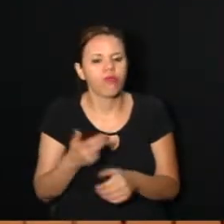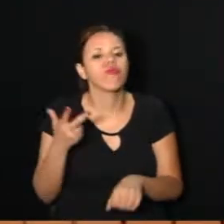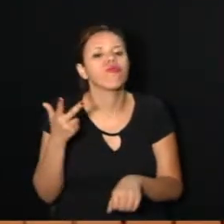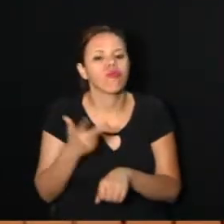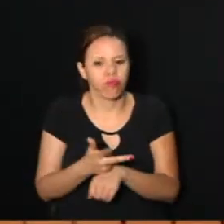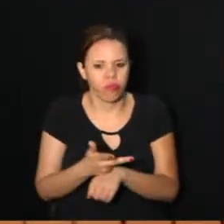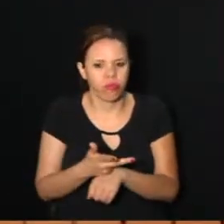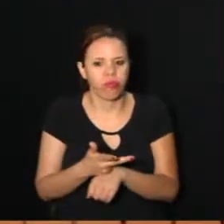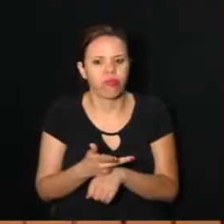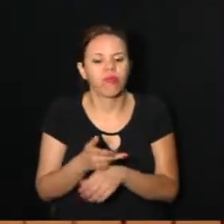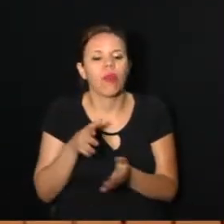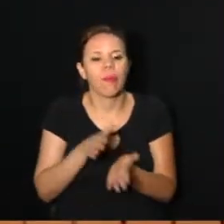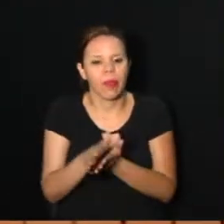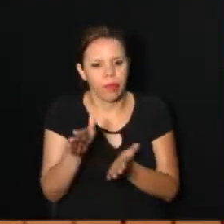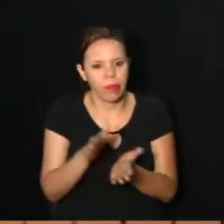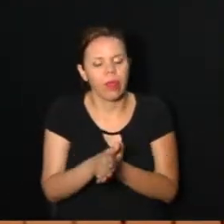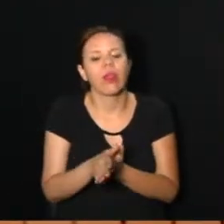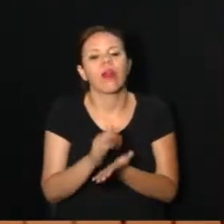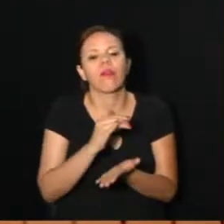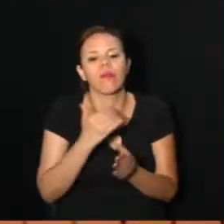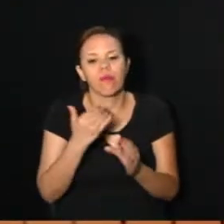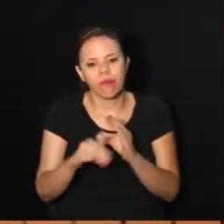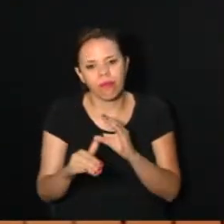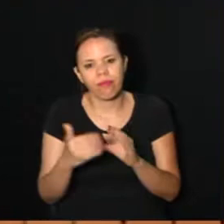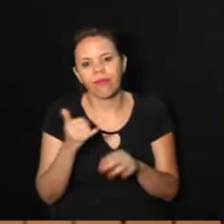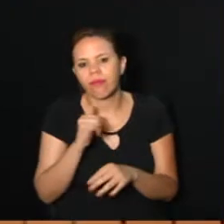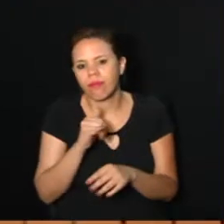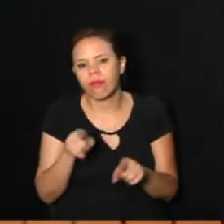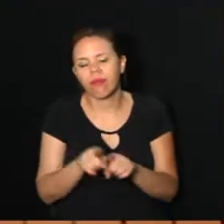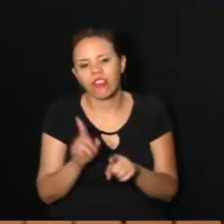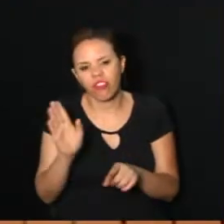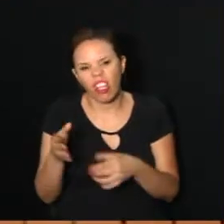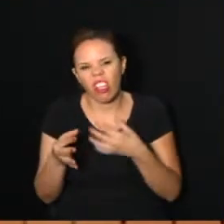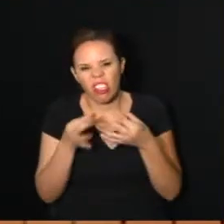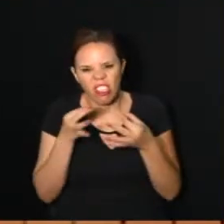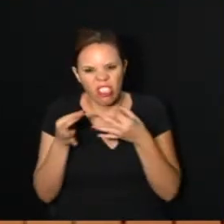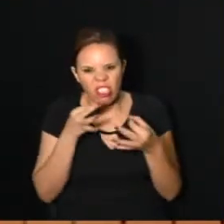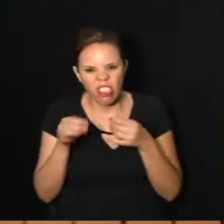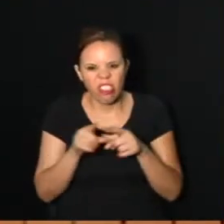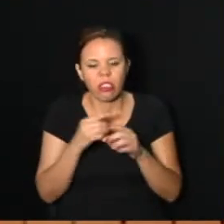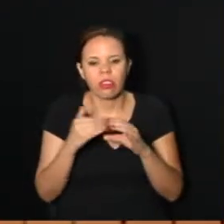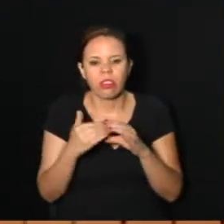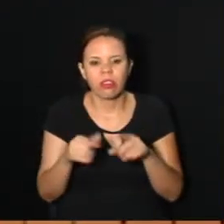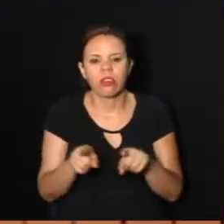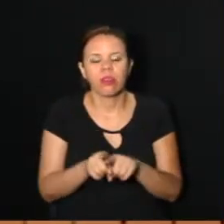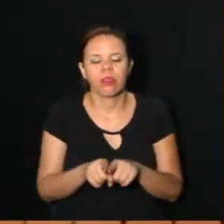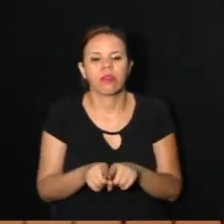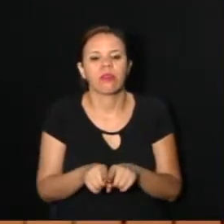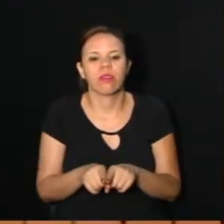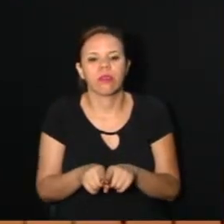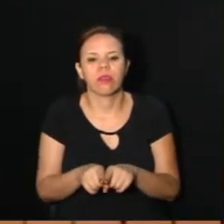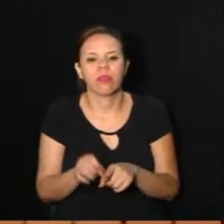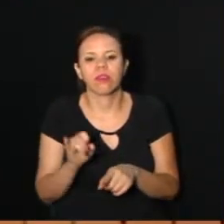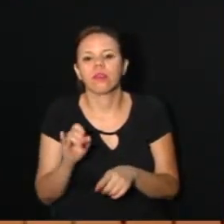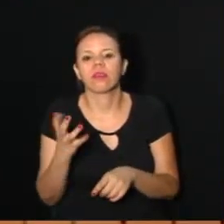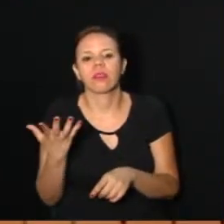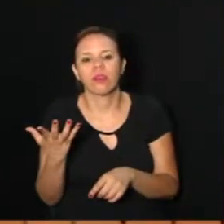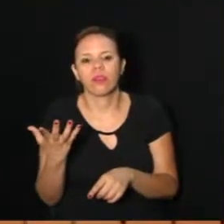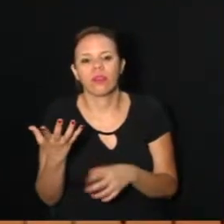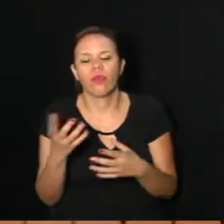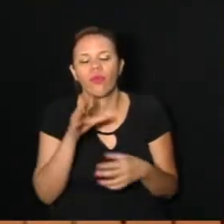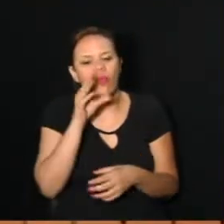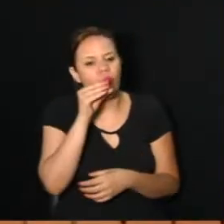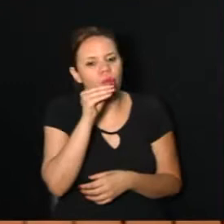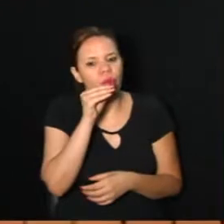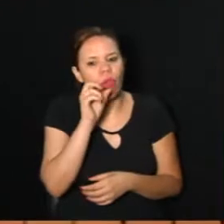ele emite notificação eletrônica e já é criticado eletronicamente, se o funcionário